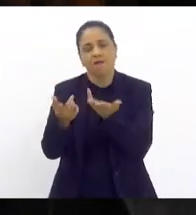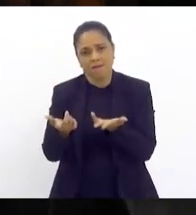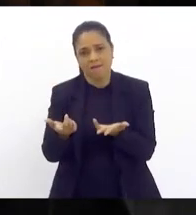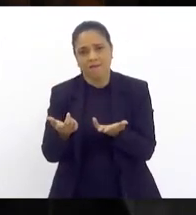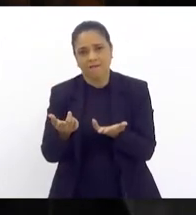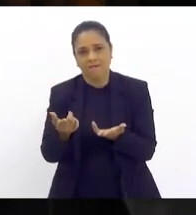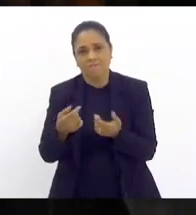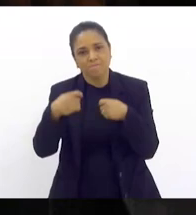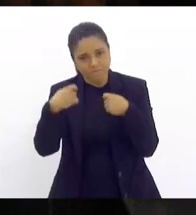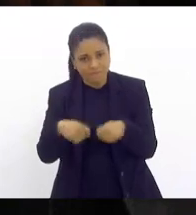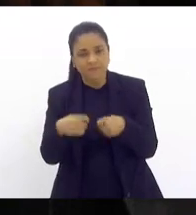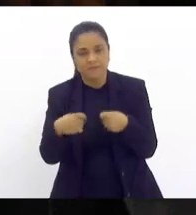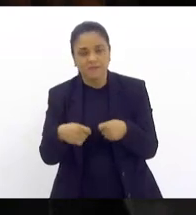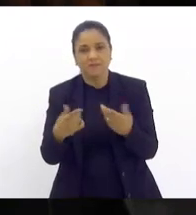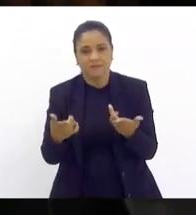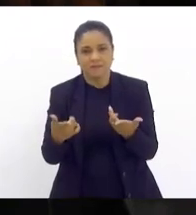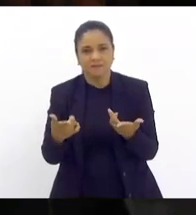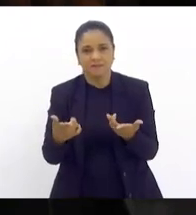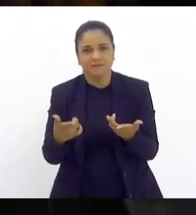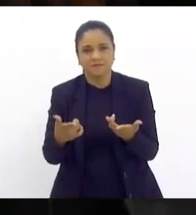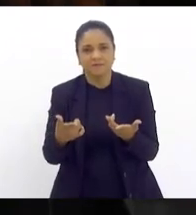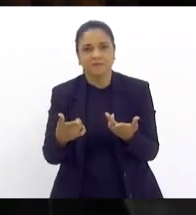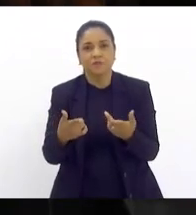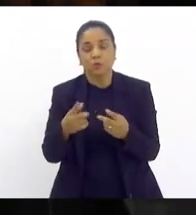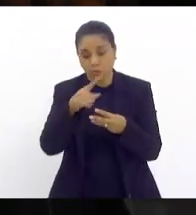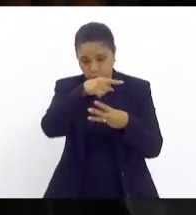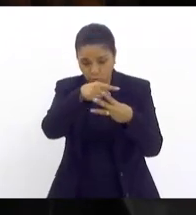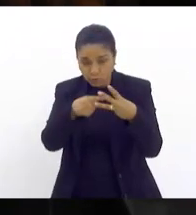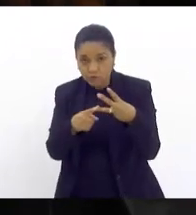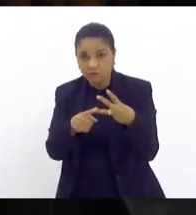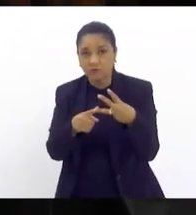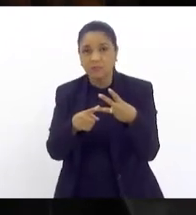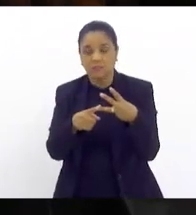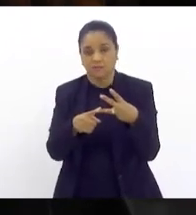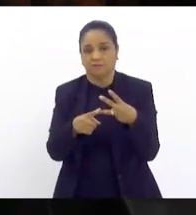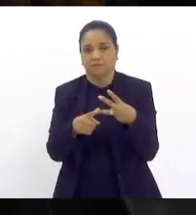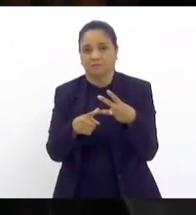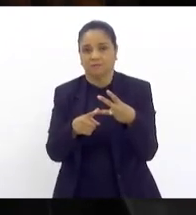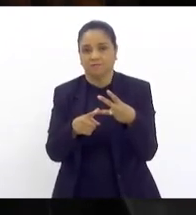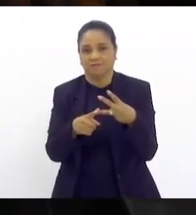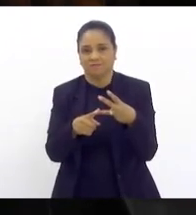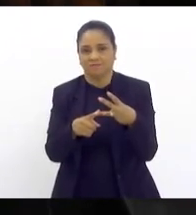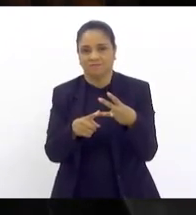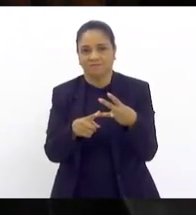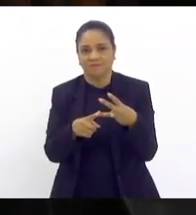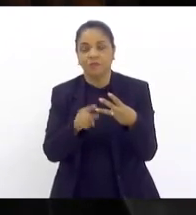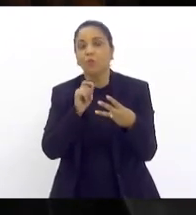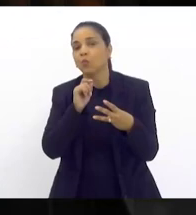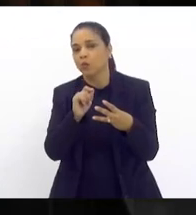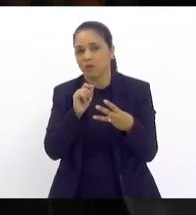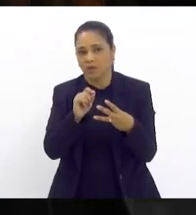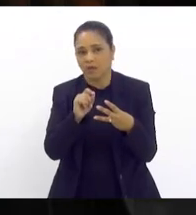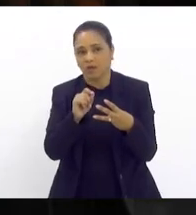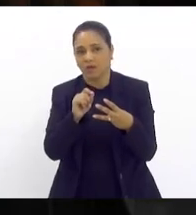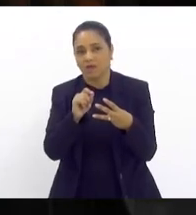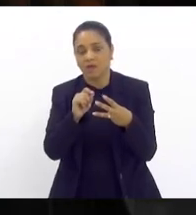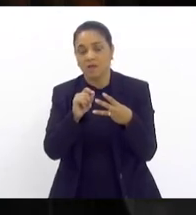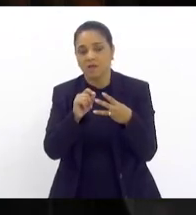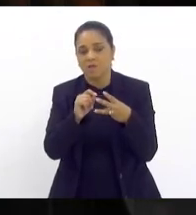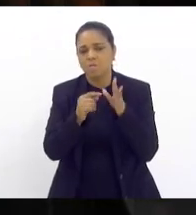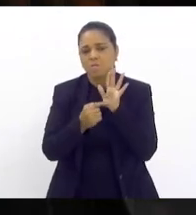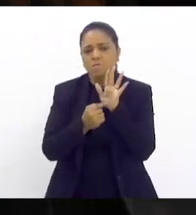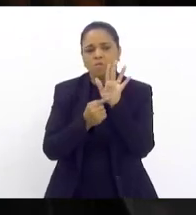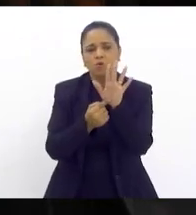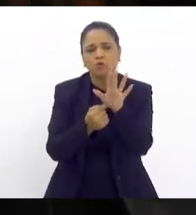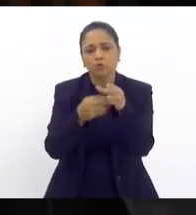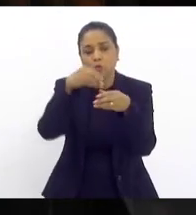Só que mais que isso os três casos tinham em comum que sinais foram dados no ambiente